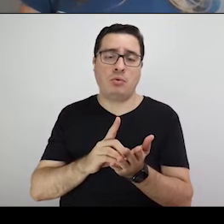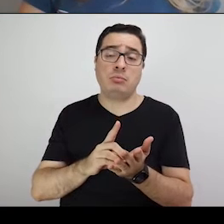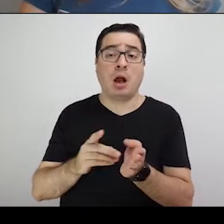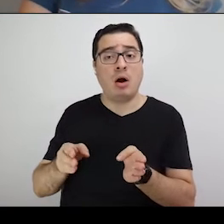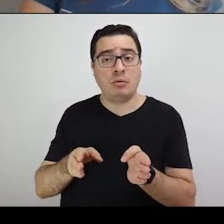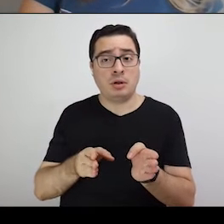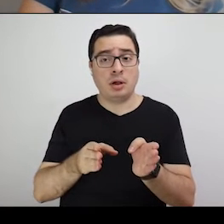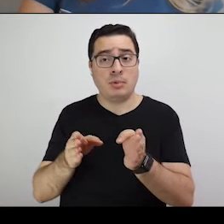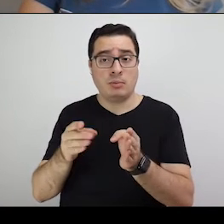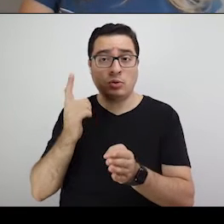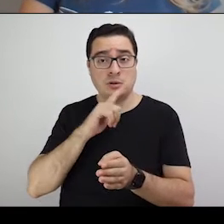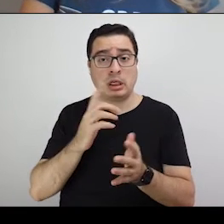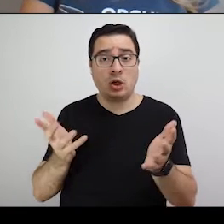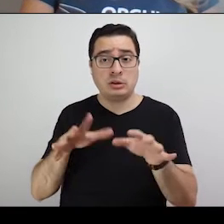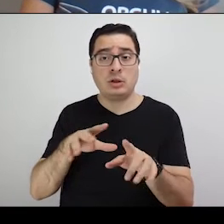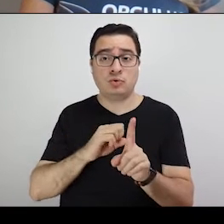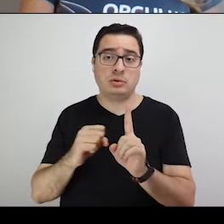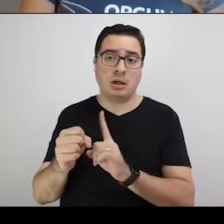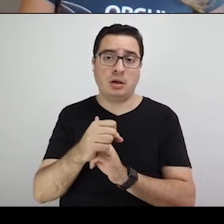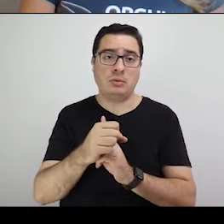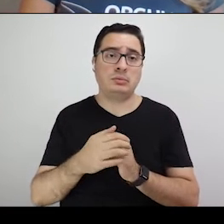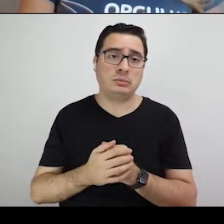caminho para a inclusão social.